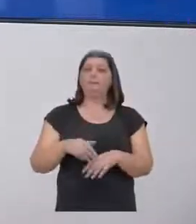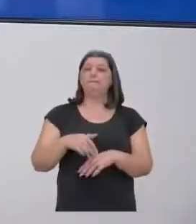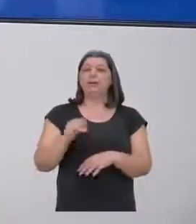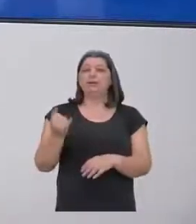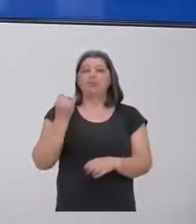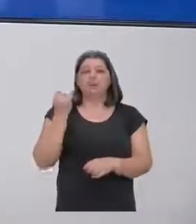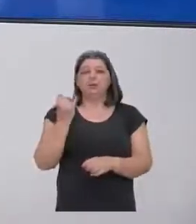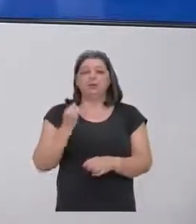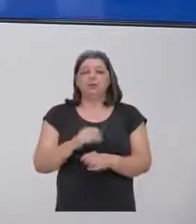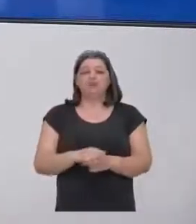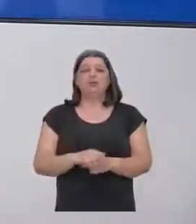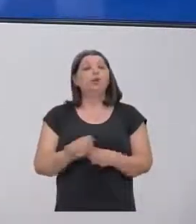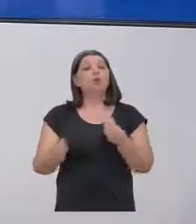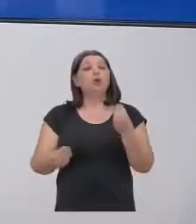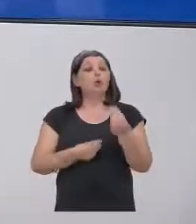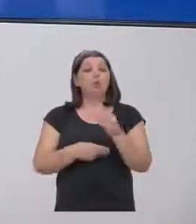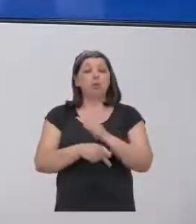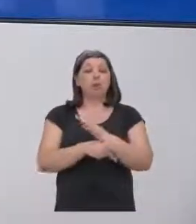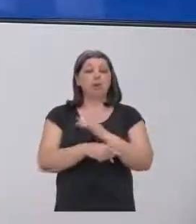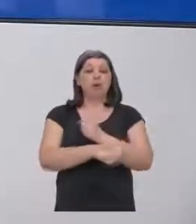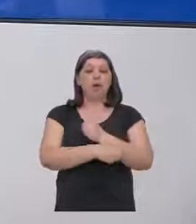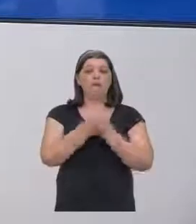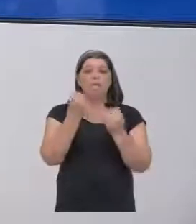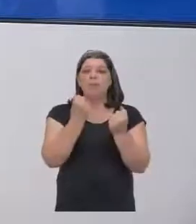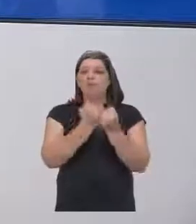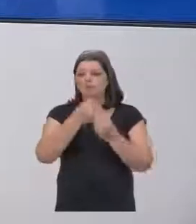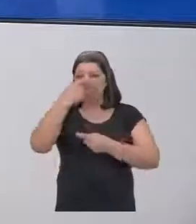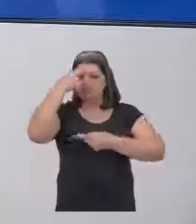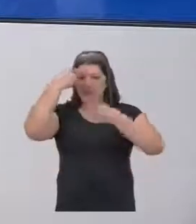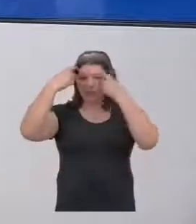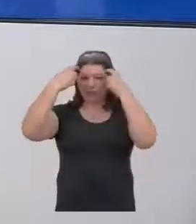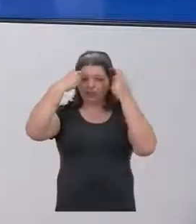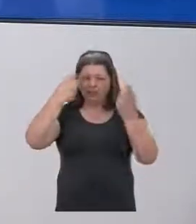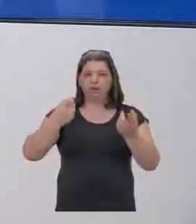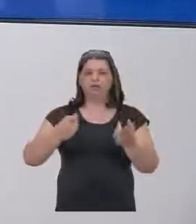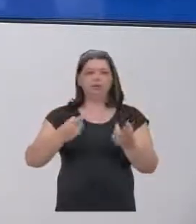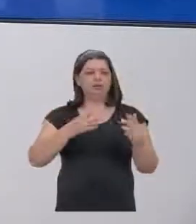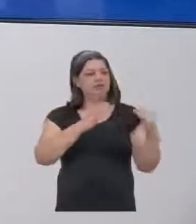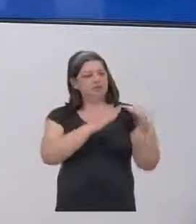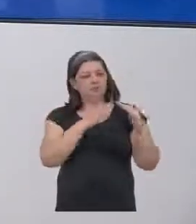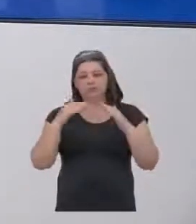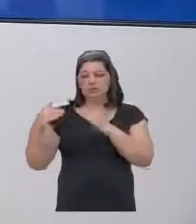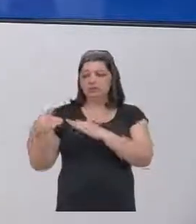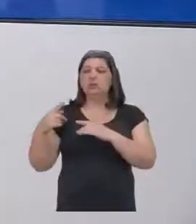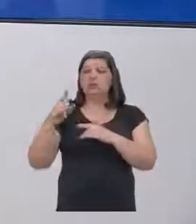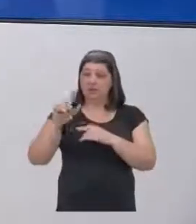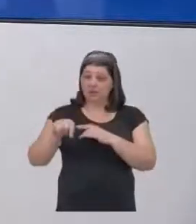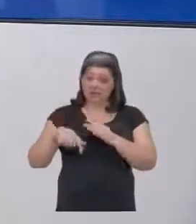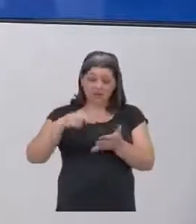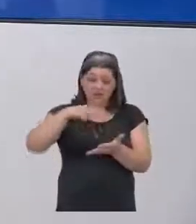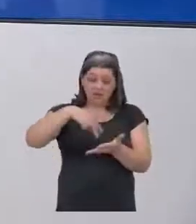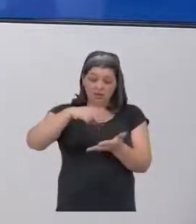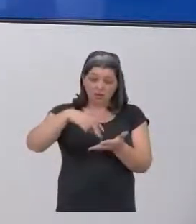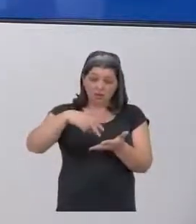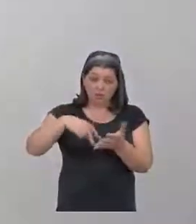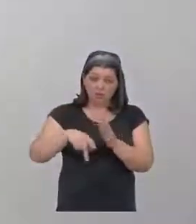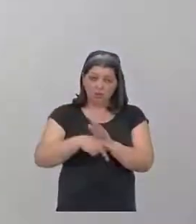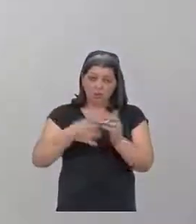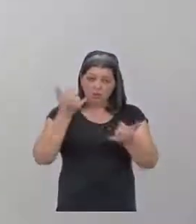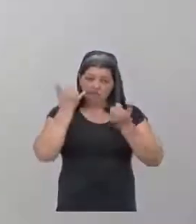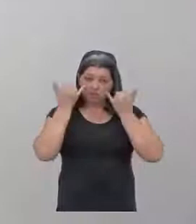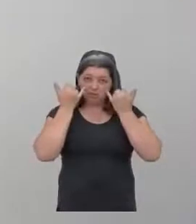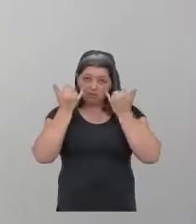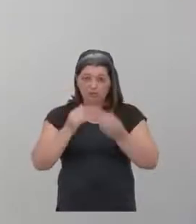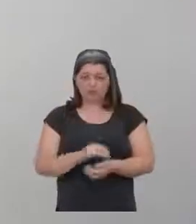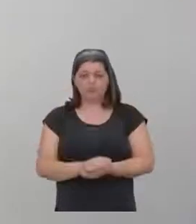como você vai defender a sua ideia, não é a partir do que você viu lá no seu vizinho, tal. Leitura, gente, leitura, informação. E a